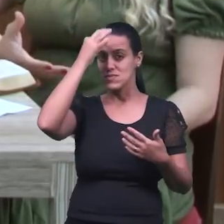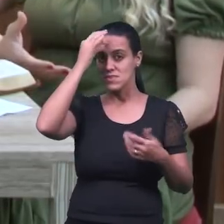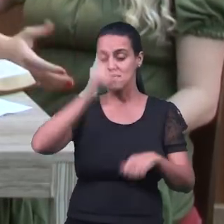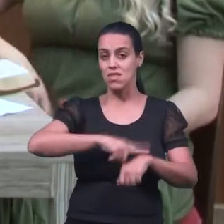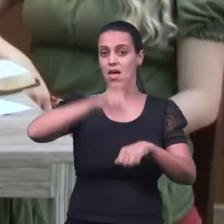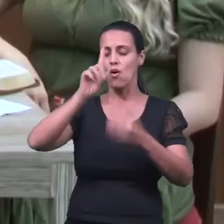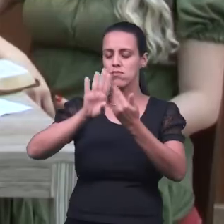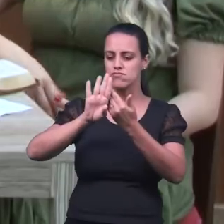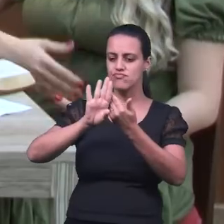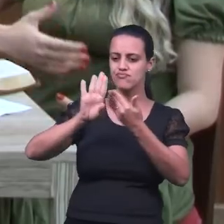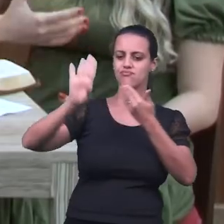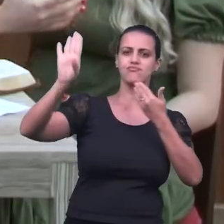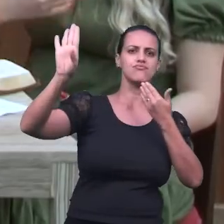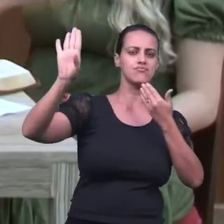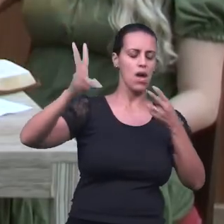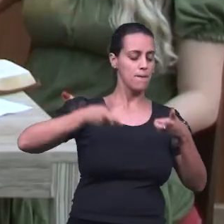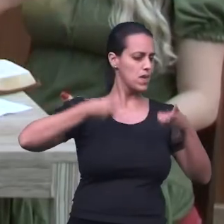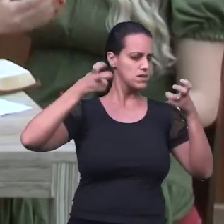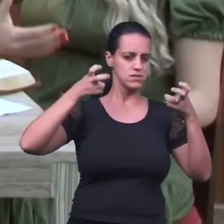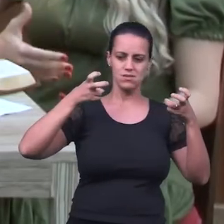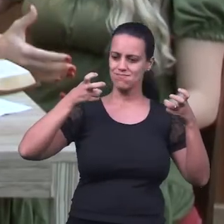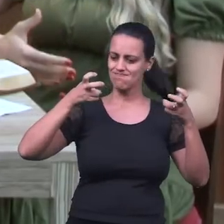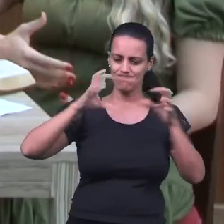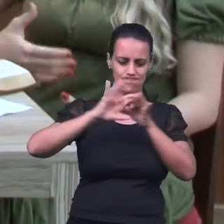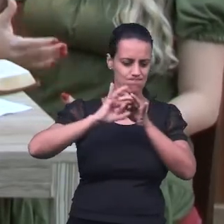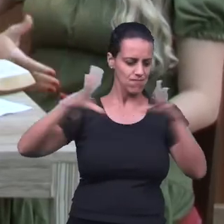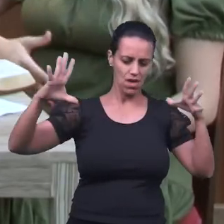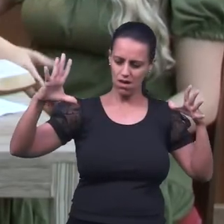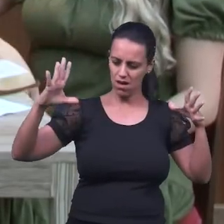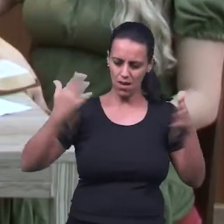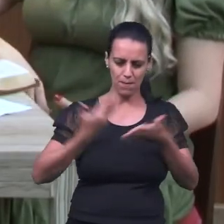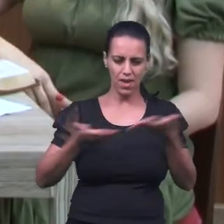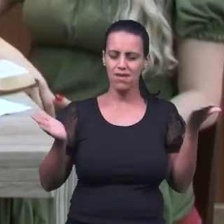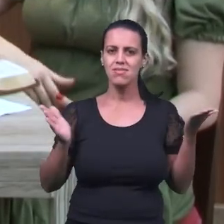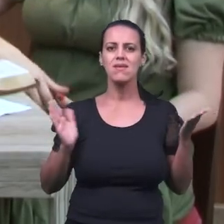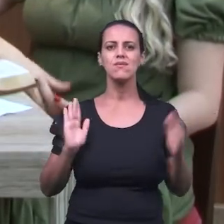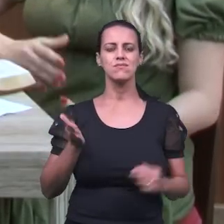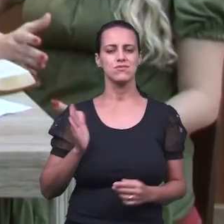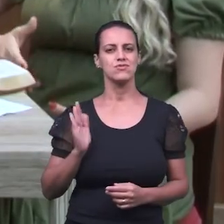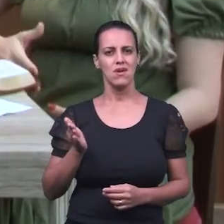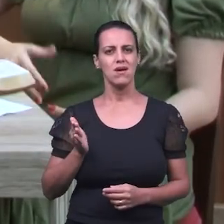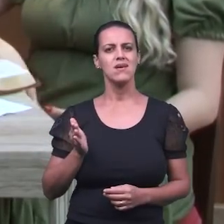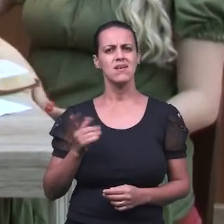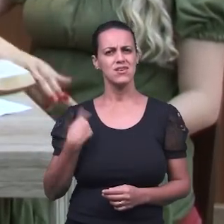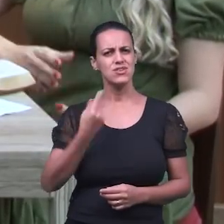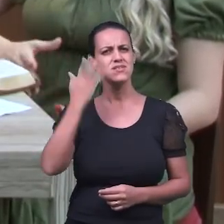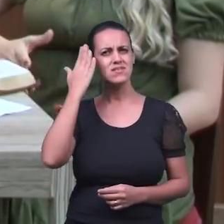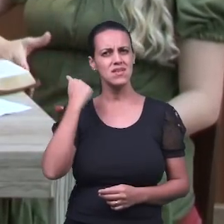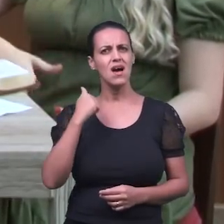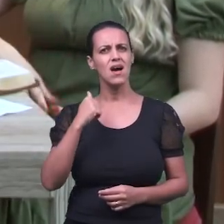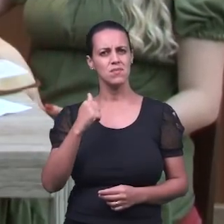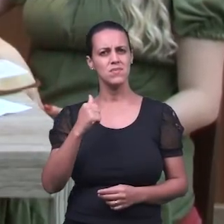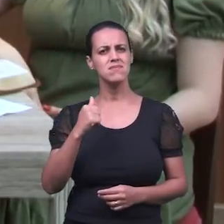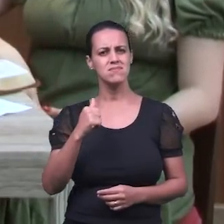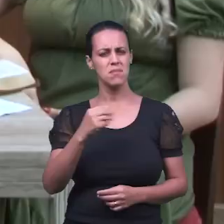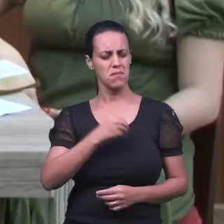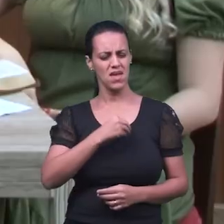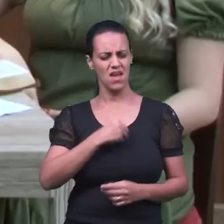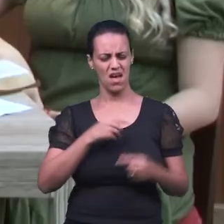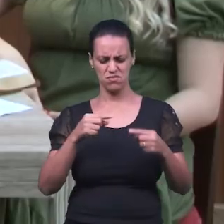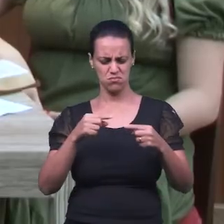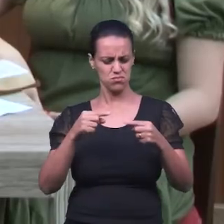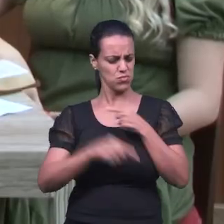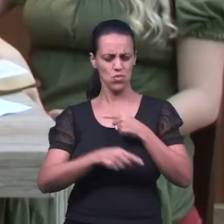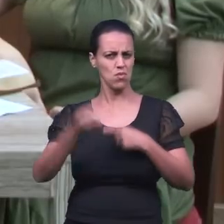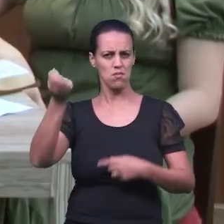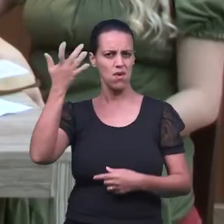quando o servo percebe, ele já não está mais ali em comunhão, no corpo. E a gente sabe, né, que as trevas, ela não tem parte com a luz. É